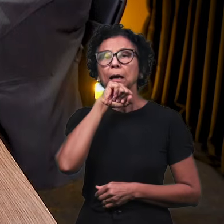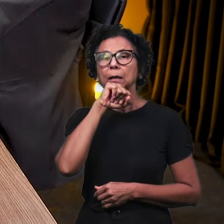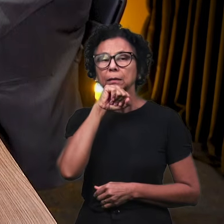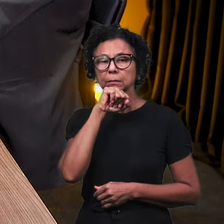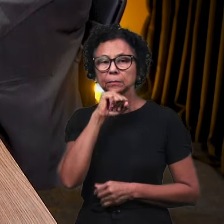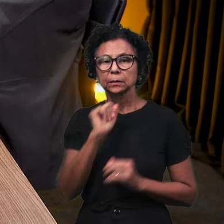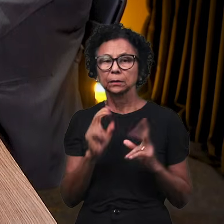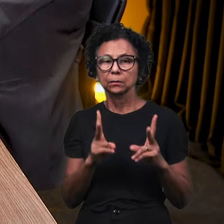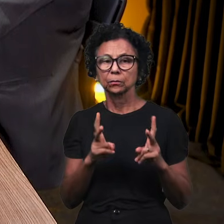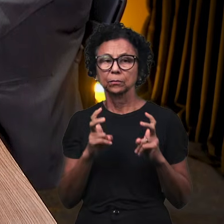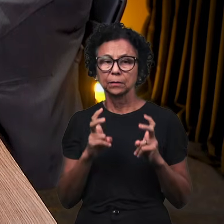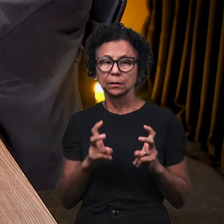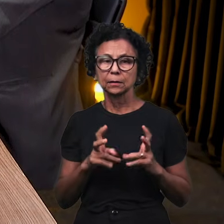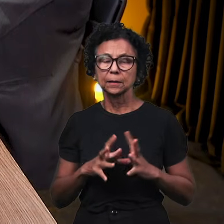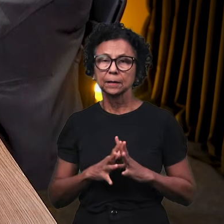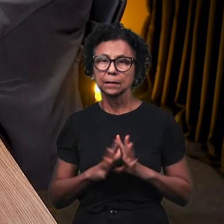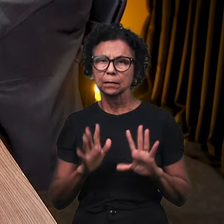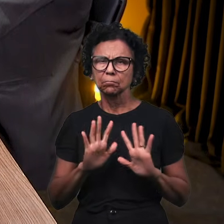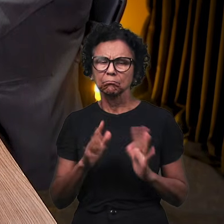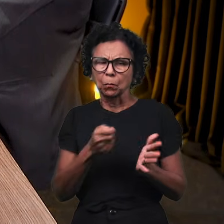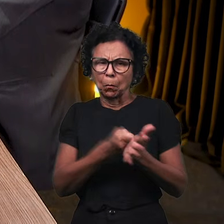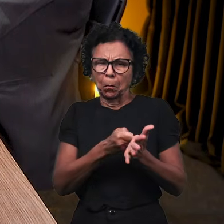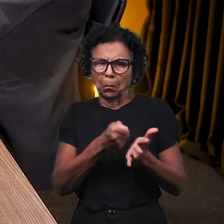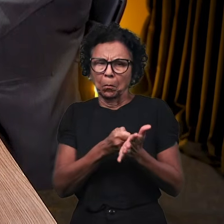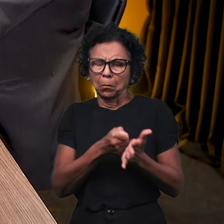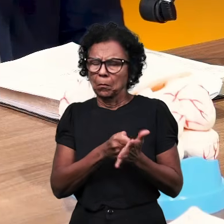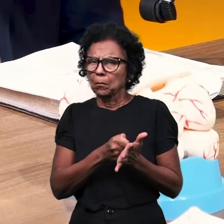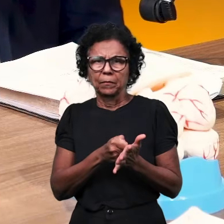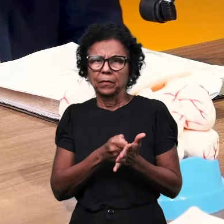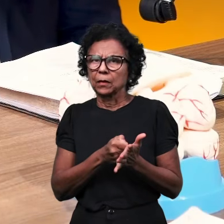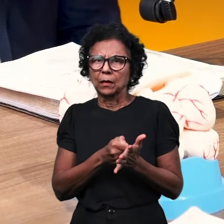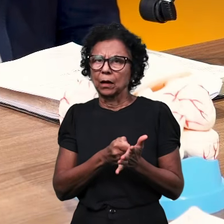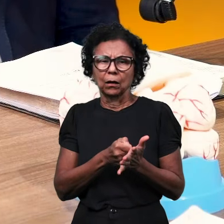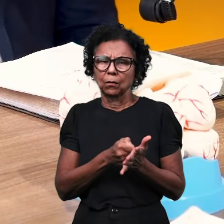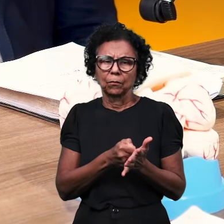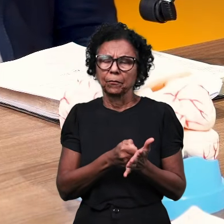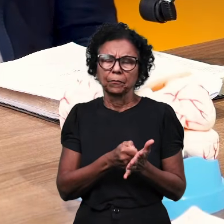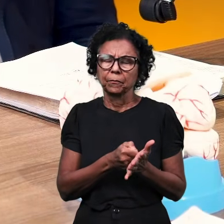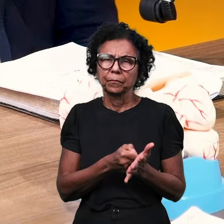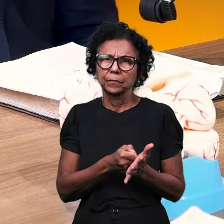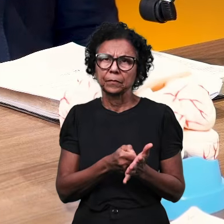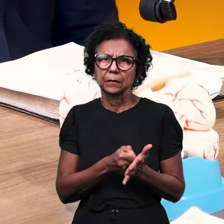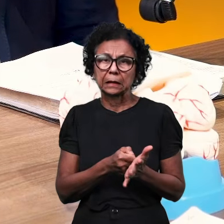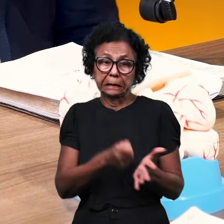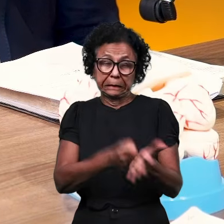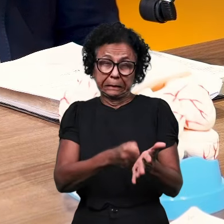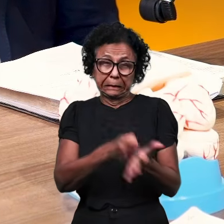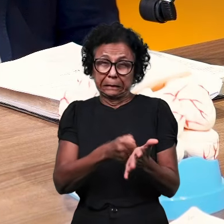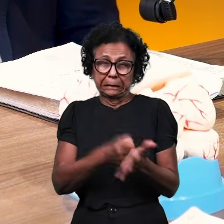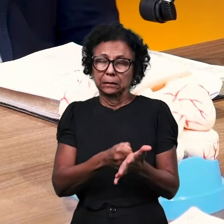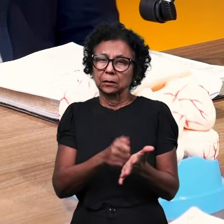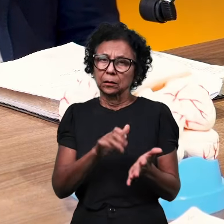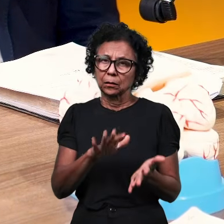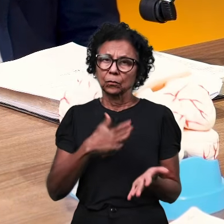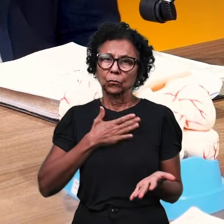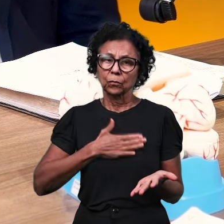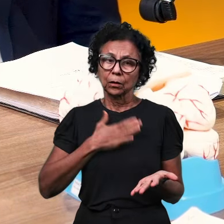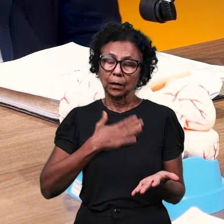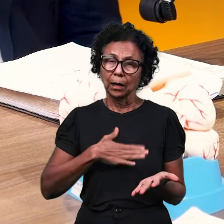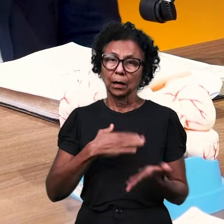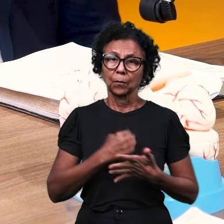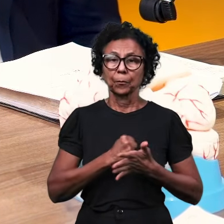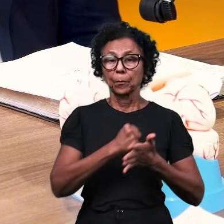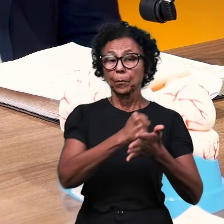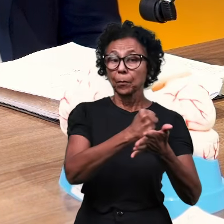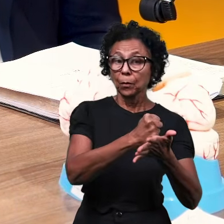precisam estar atentos, às vezes, de não exercer uma cobrança exagerada sobre o jovem, mas sim o